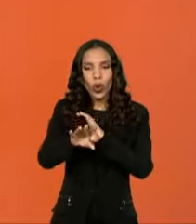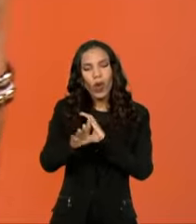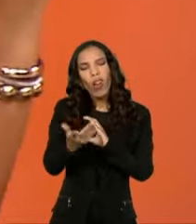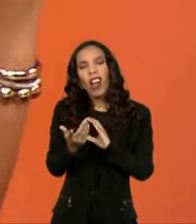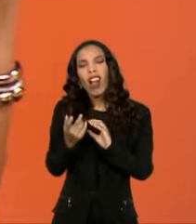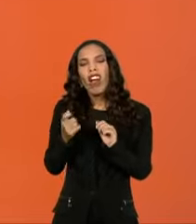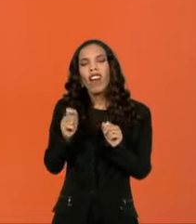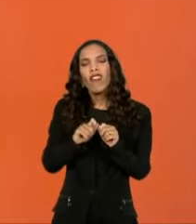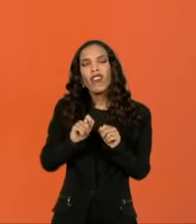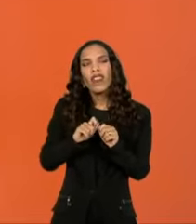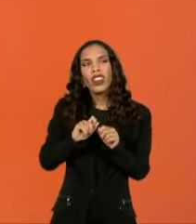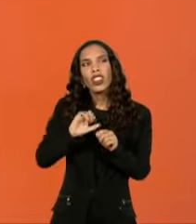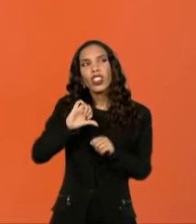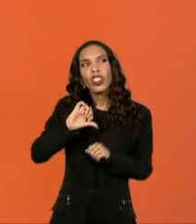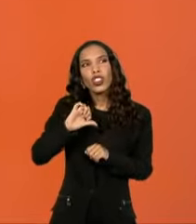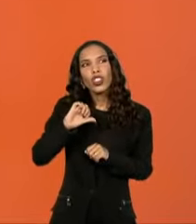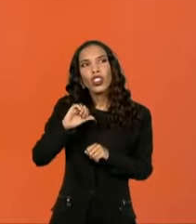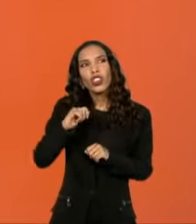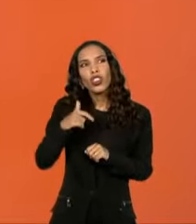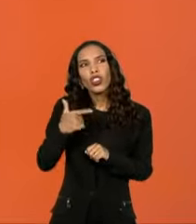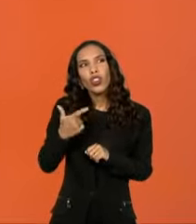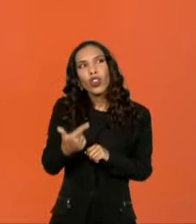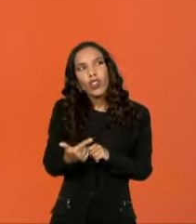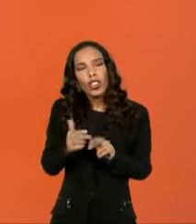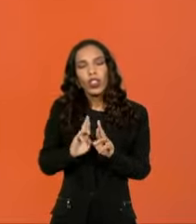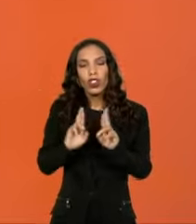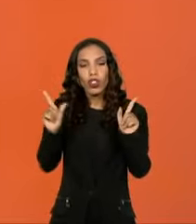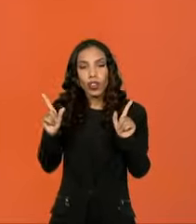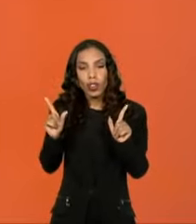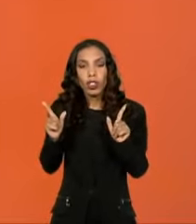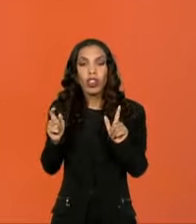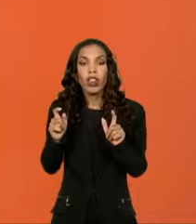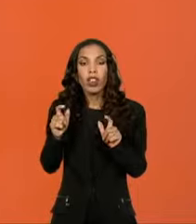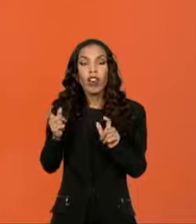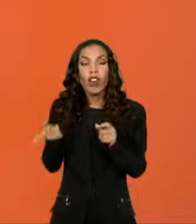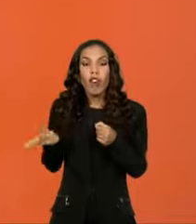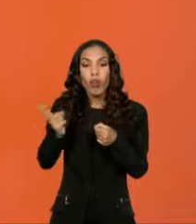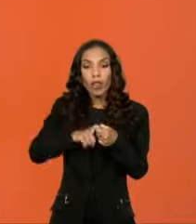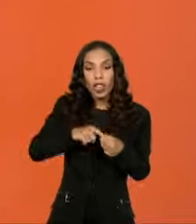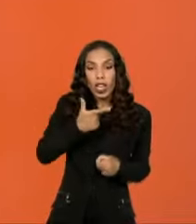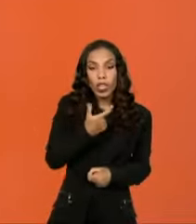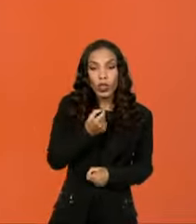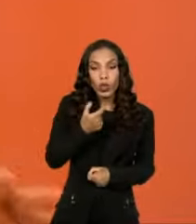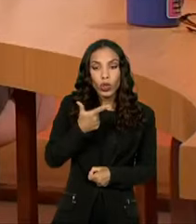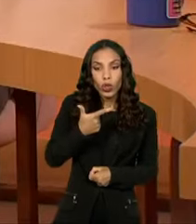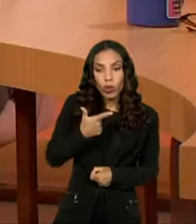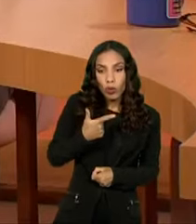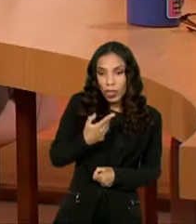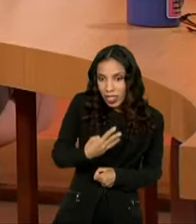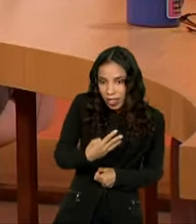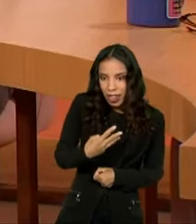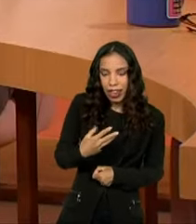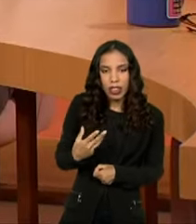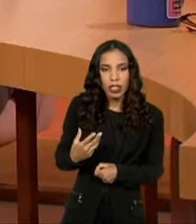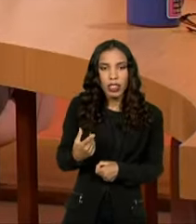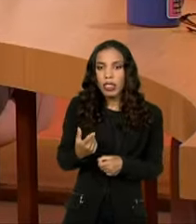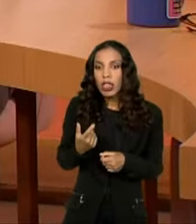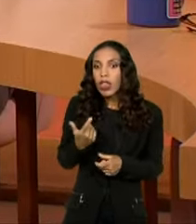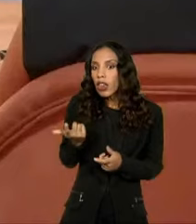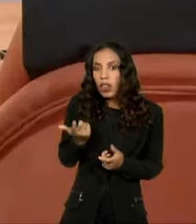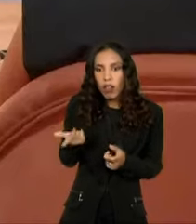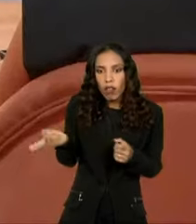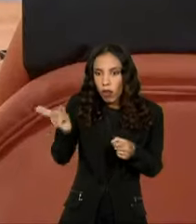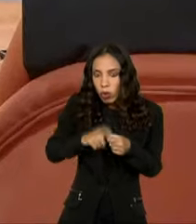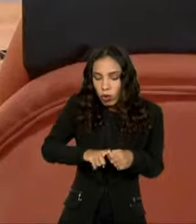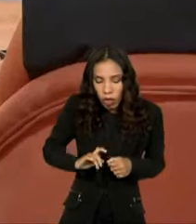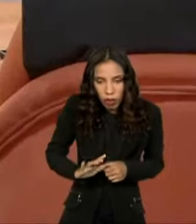falei, faço um 92 diferente, foi ótimo. E parei em 93 e só voltei em 2013, 20 anos depois. Esse retorno foi... traumático. Agora, como é que é traumático? Eu